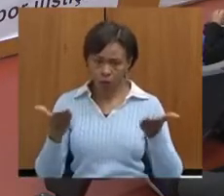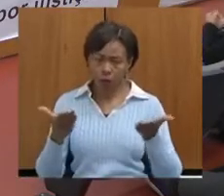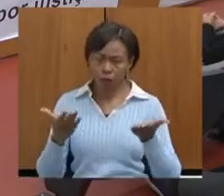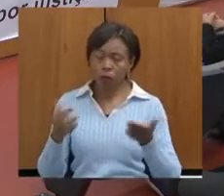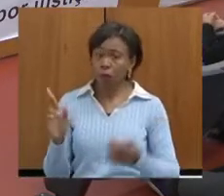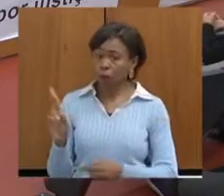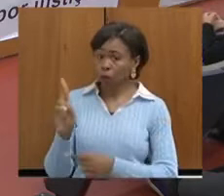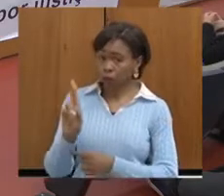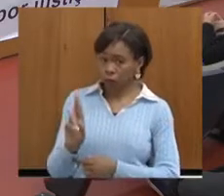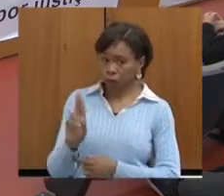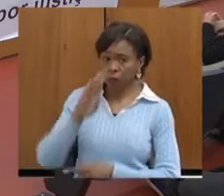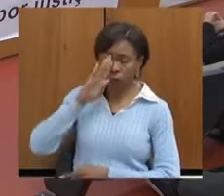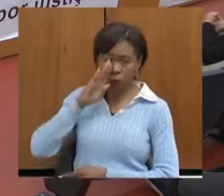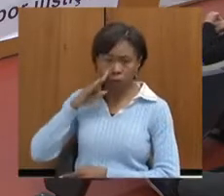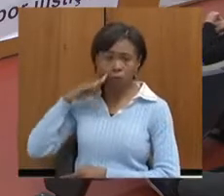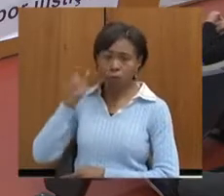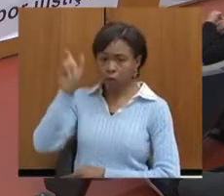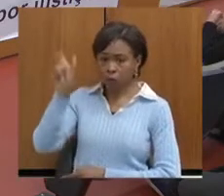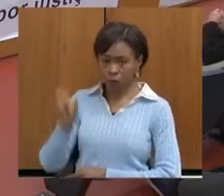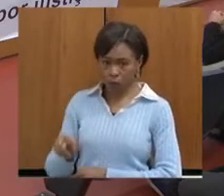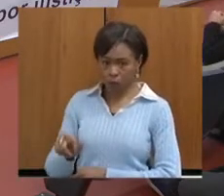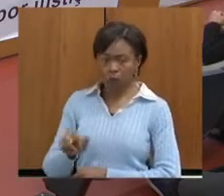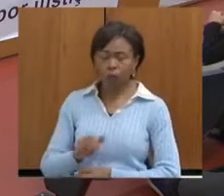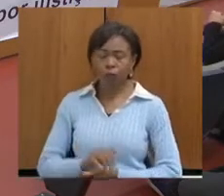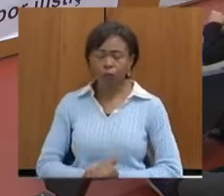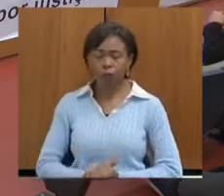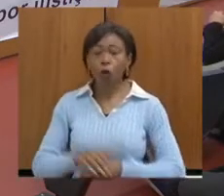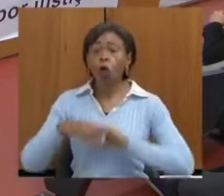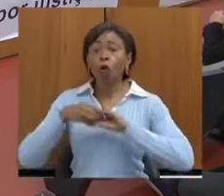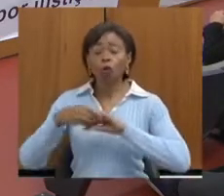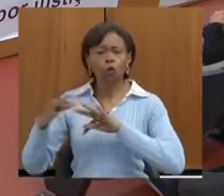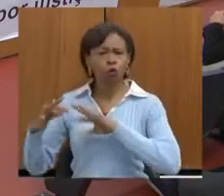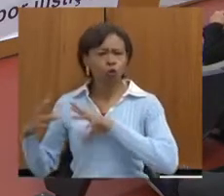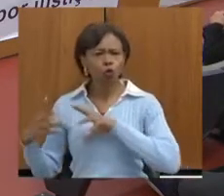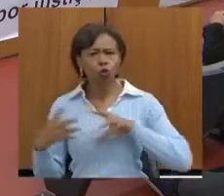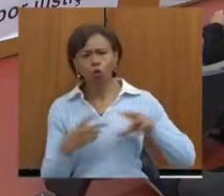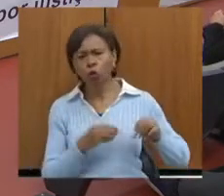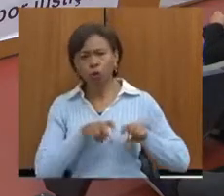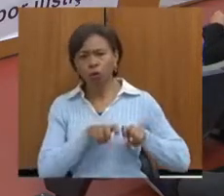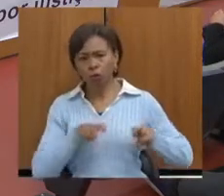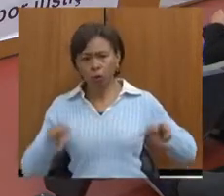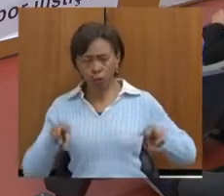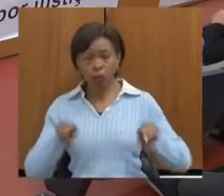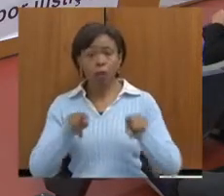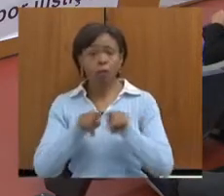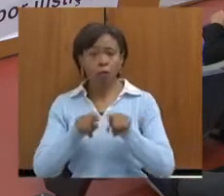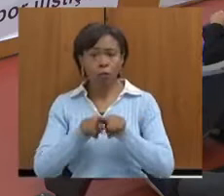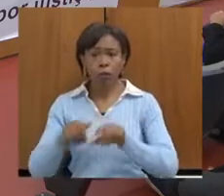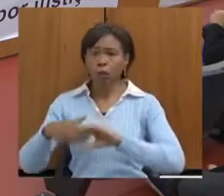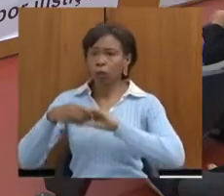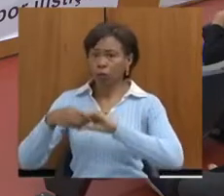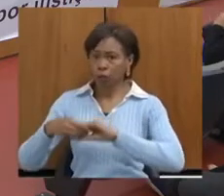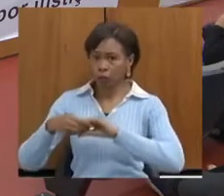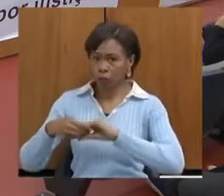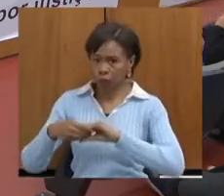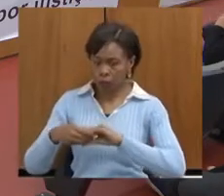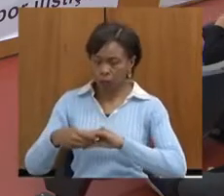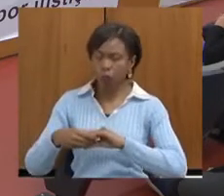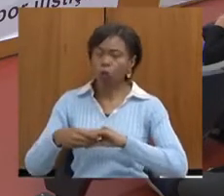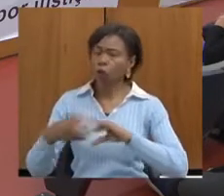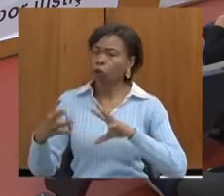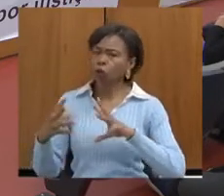Beatriz Cerqueira nos cumprimentamos toda a mesa do mesmo modo que cumprimentando saudamos